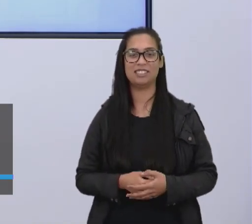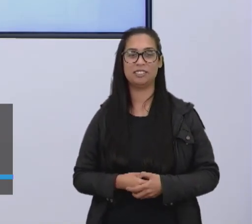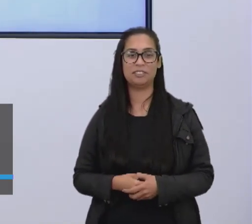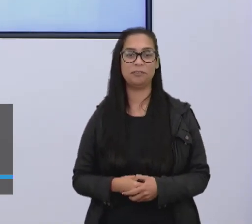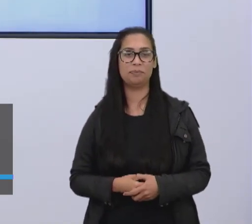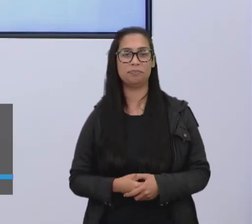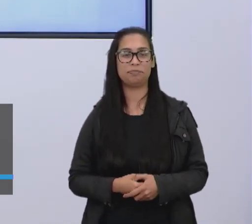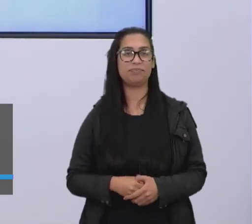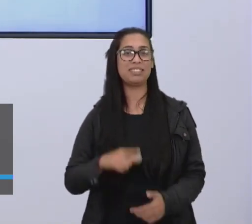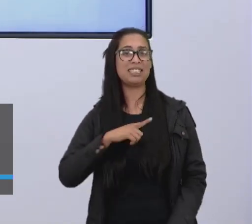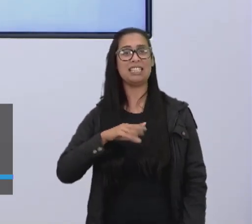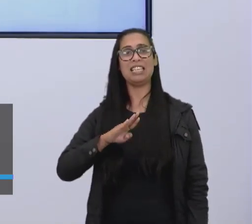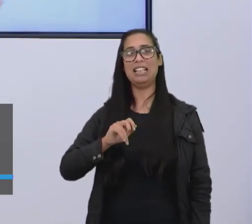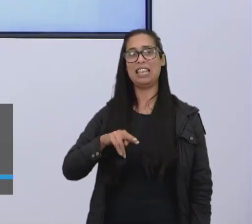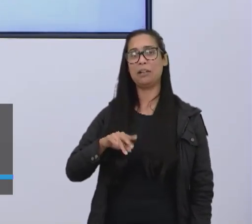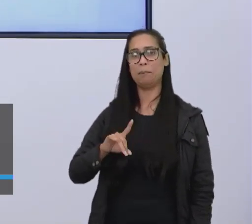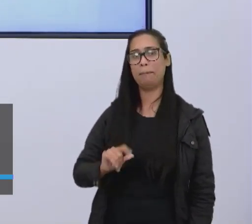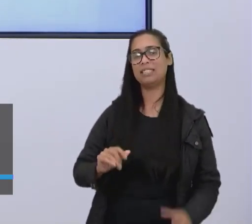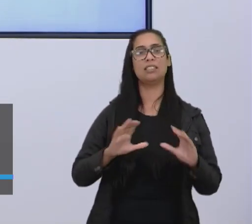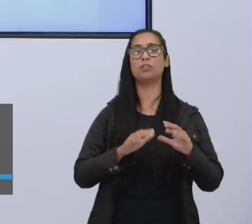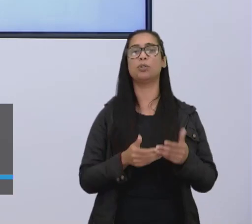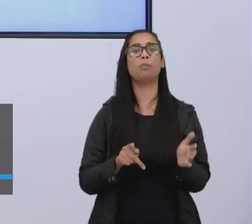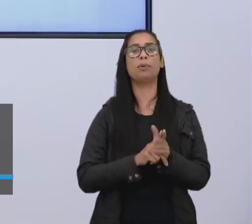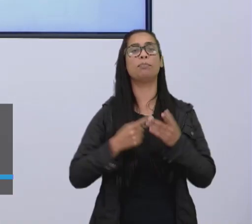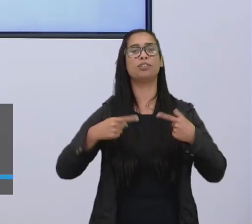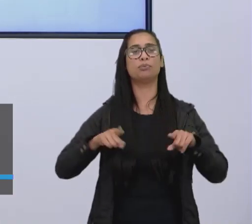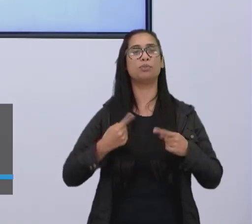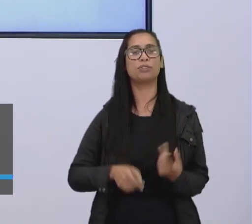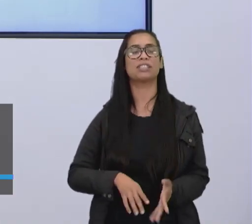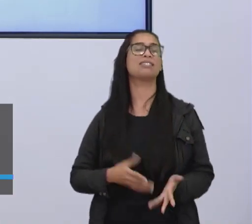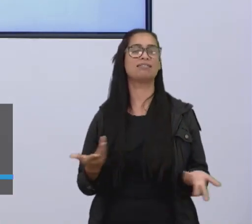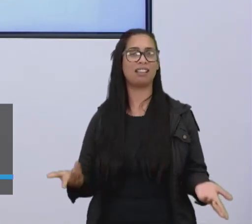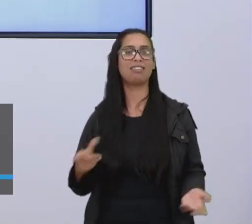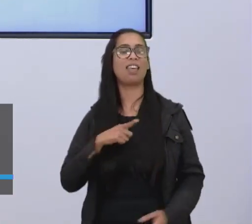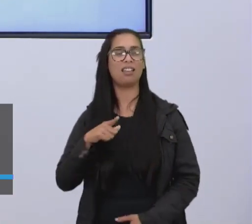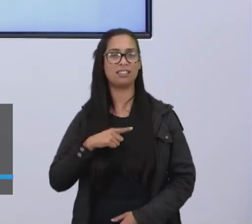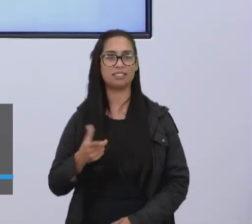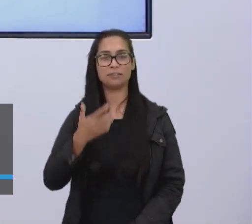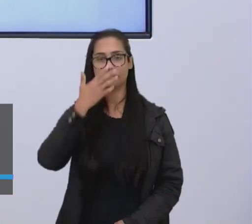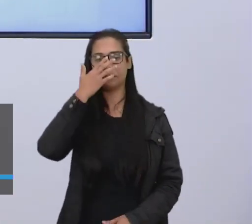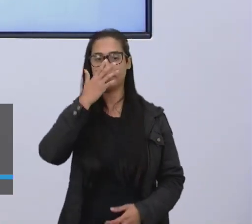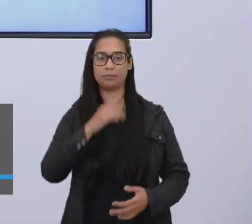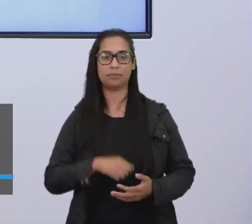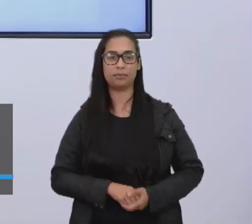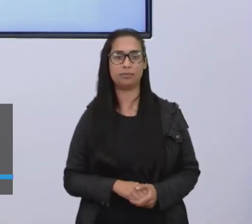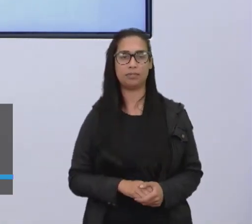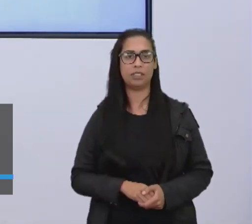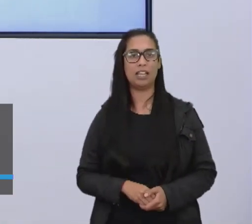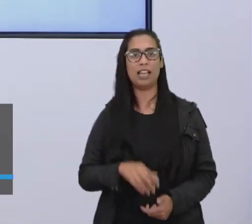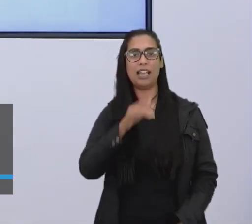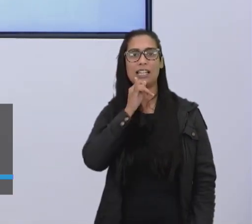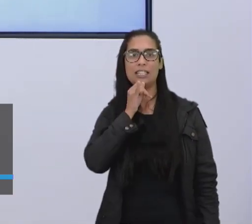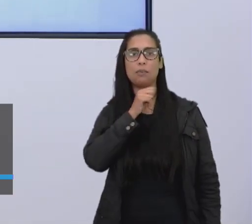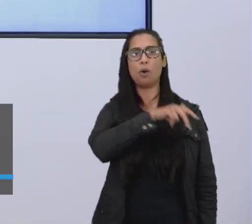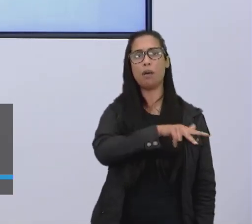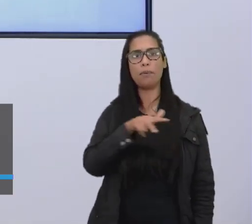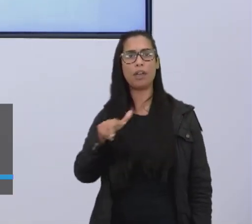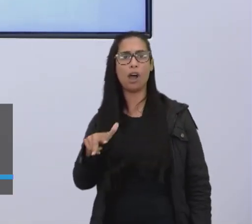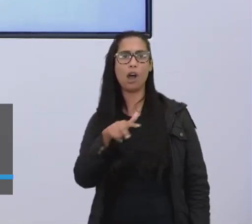mas fica aí uma dúvida minha pra vocês. E até, inclusive, hip hop, trap,